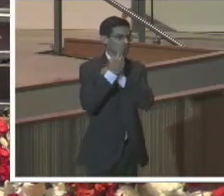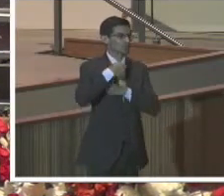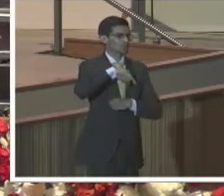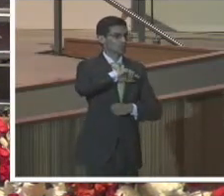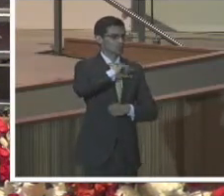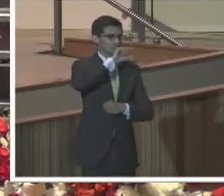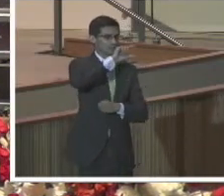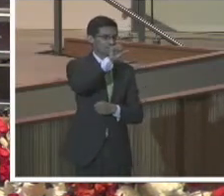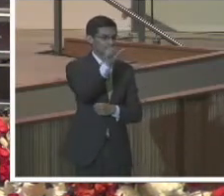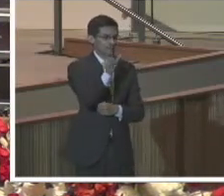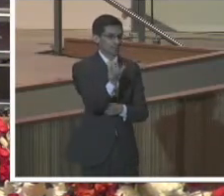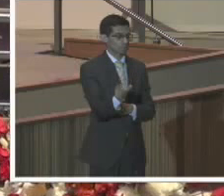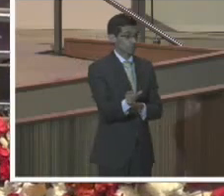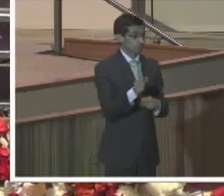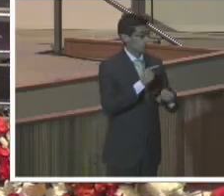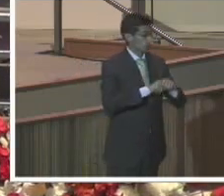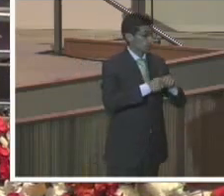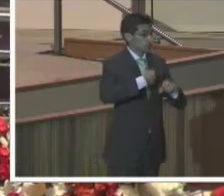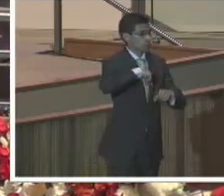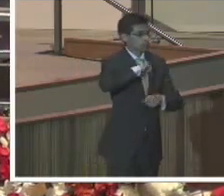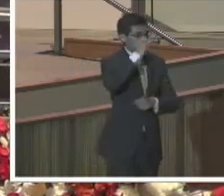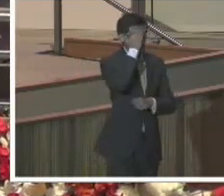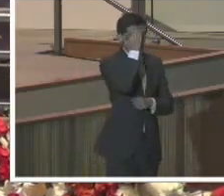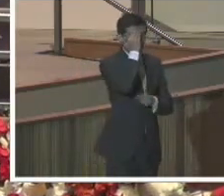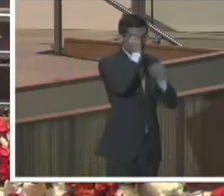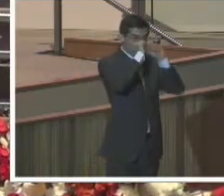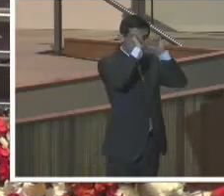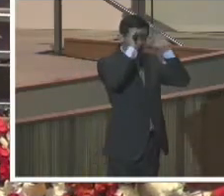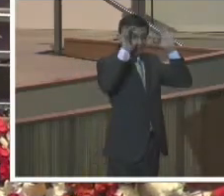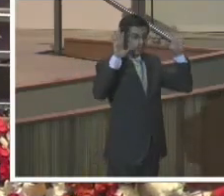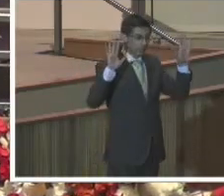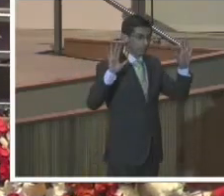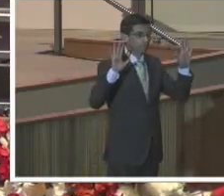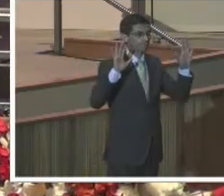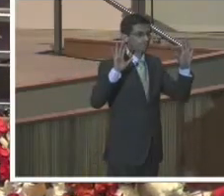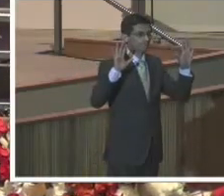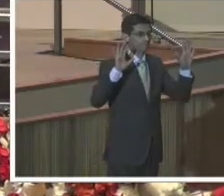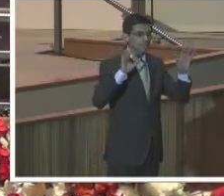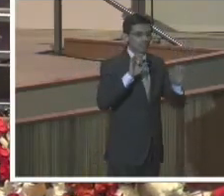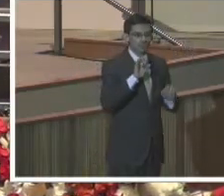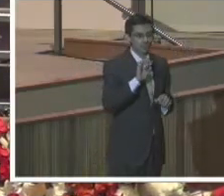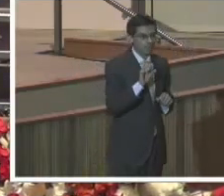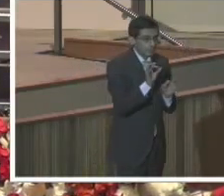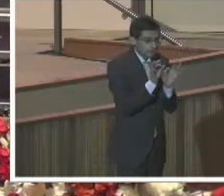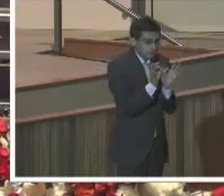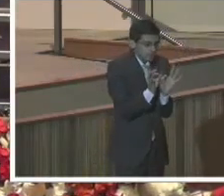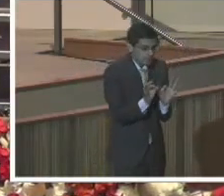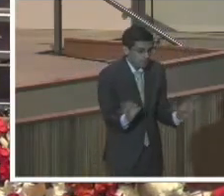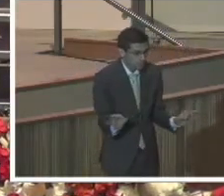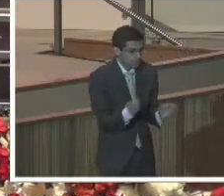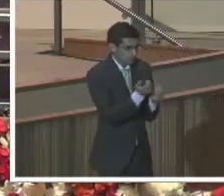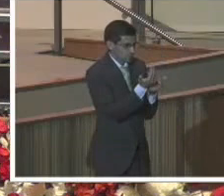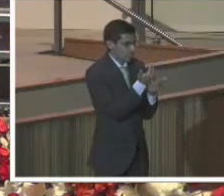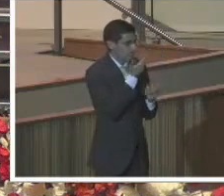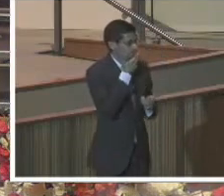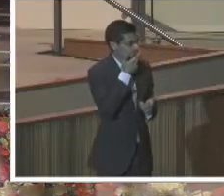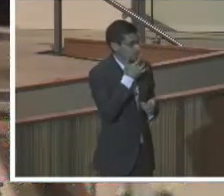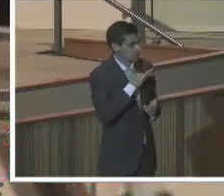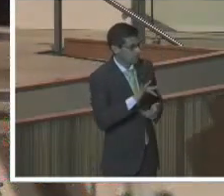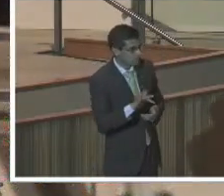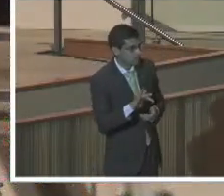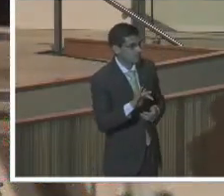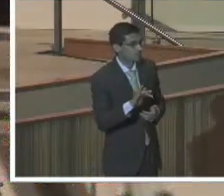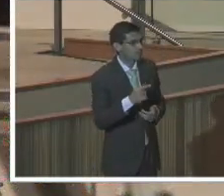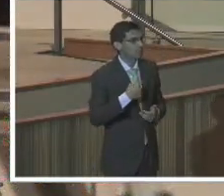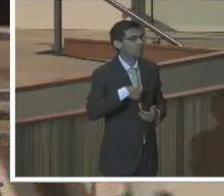E quando a gente entende isso, e pode ser simples como uma criança, a gente